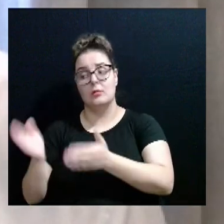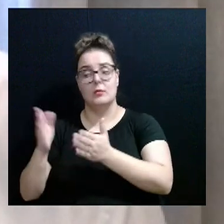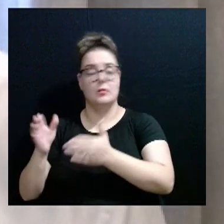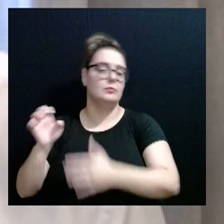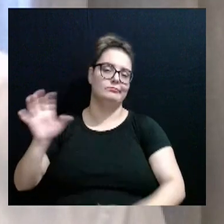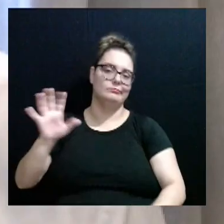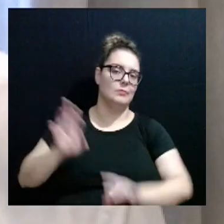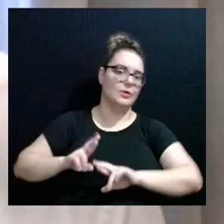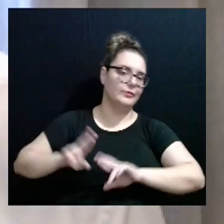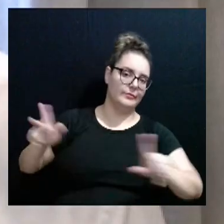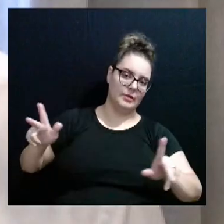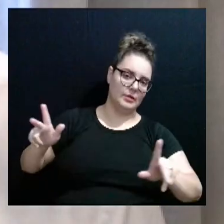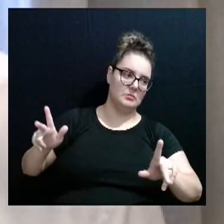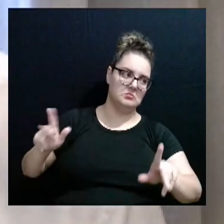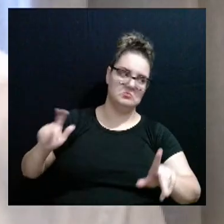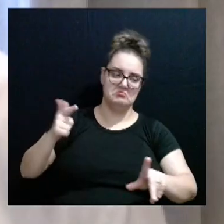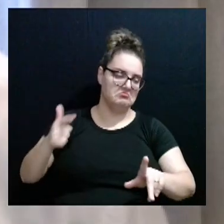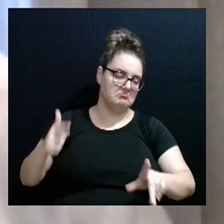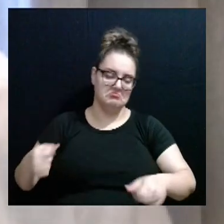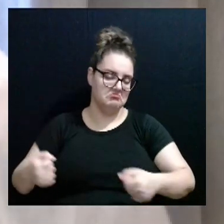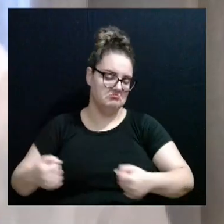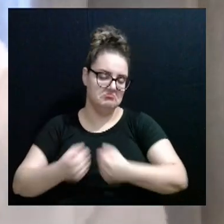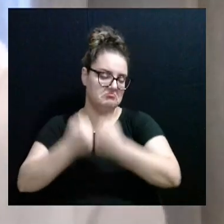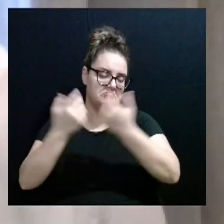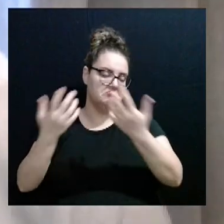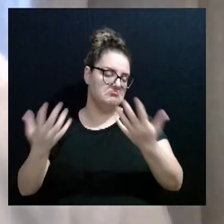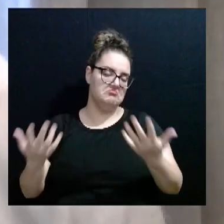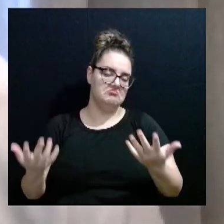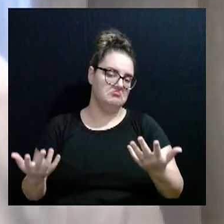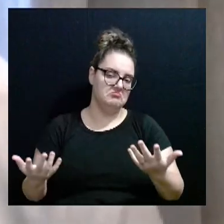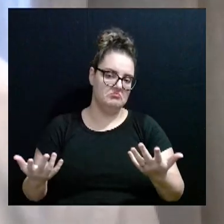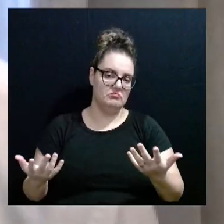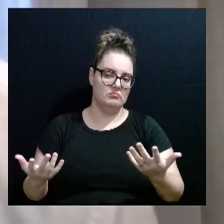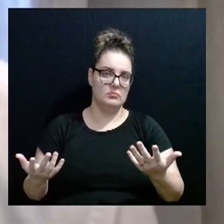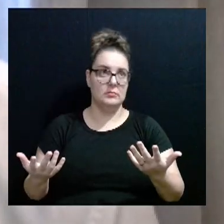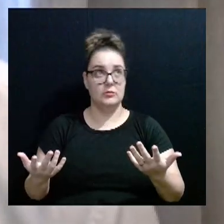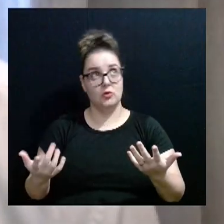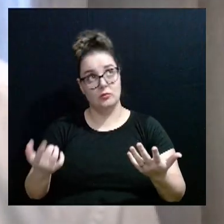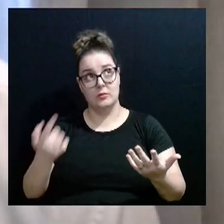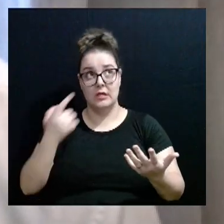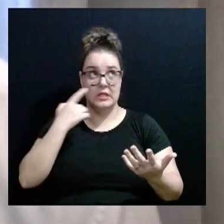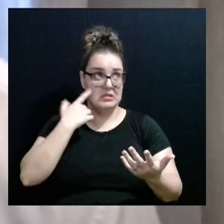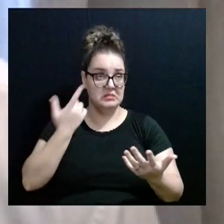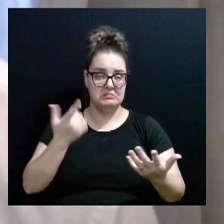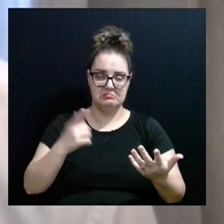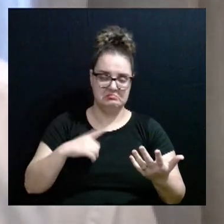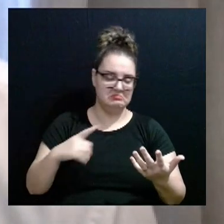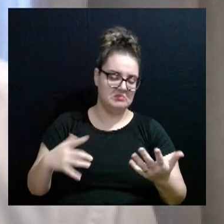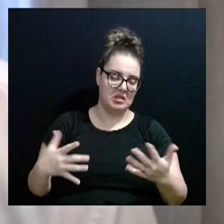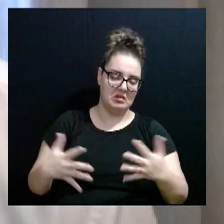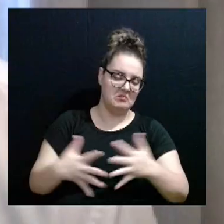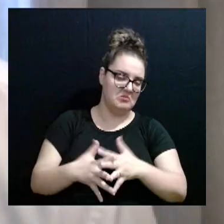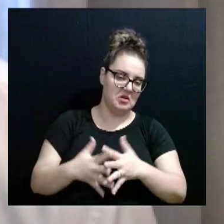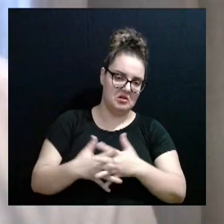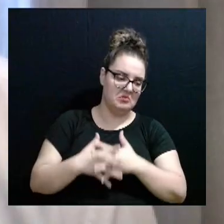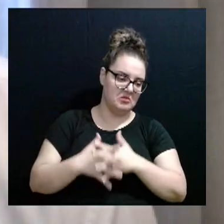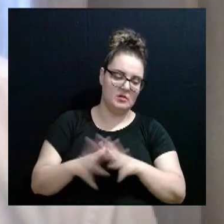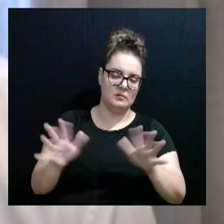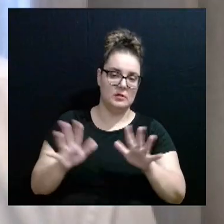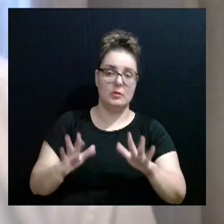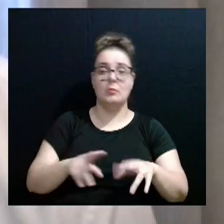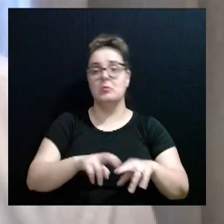não há pelo menos uma previsão de que isso vá ser afetado, e por isso que eu acho que a China não está